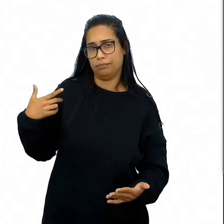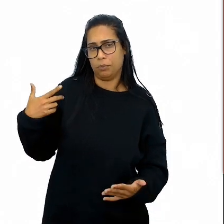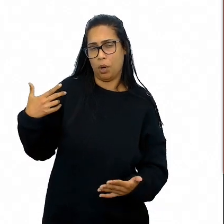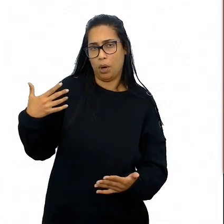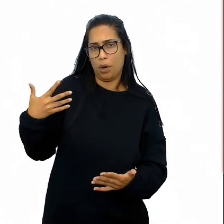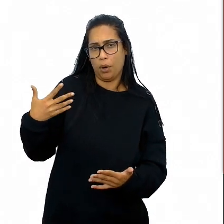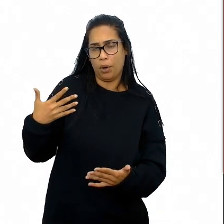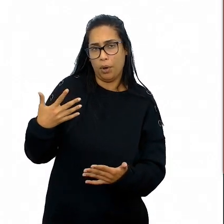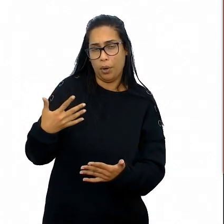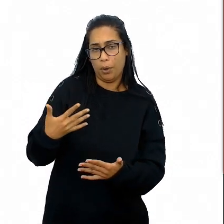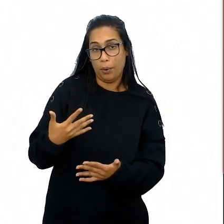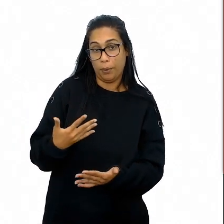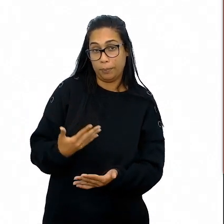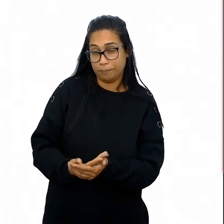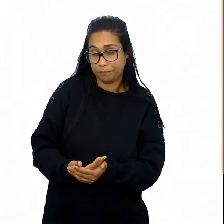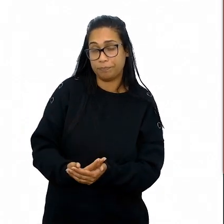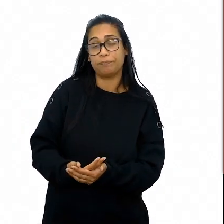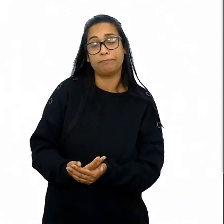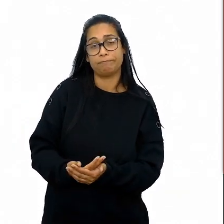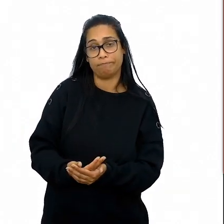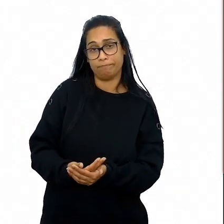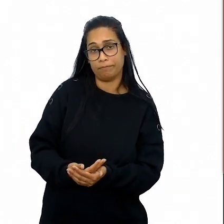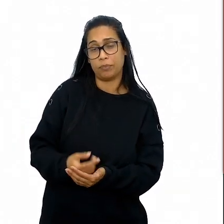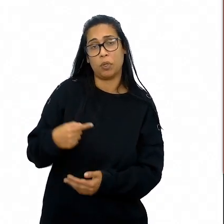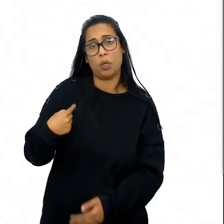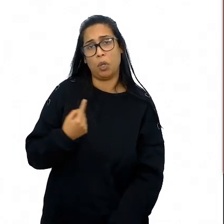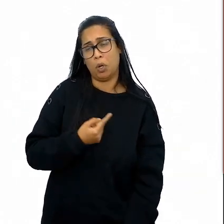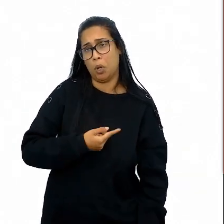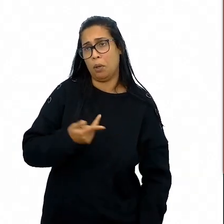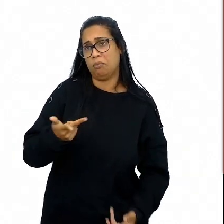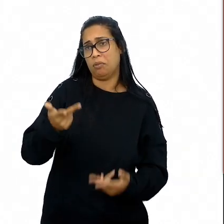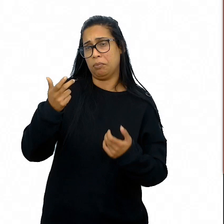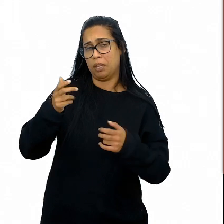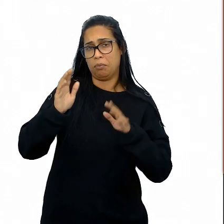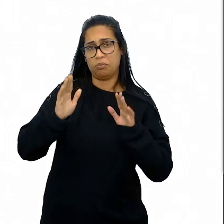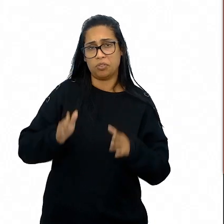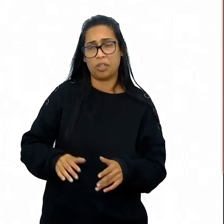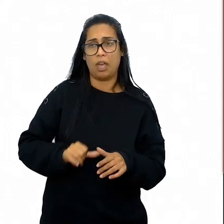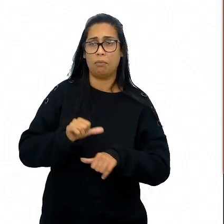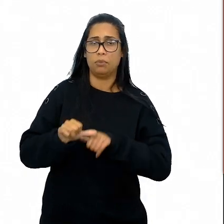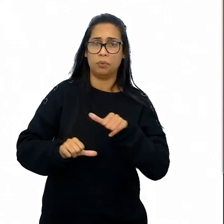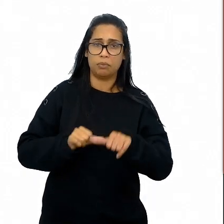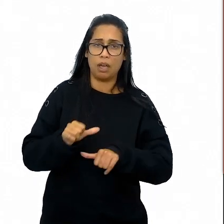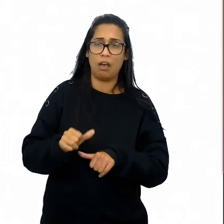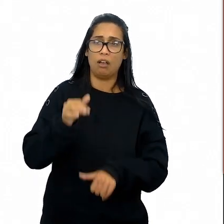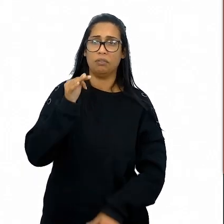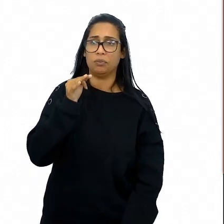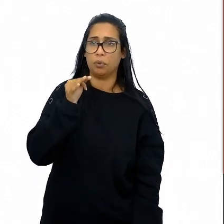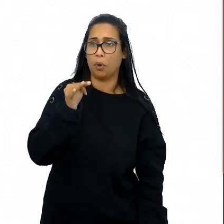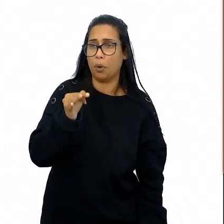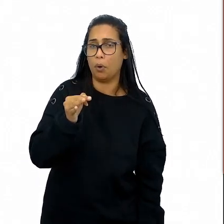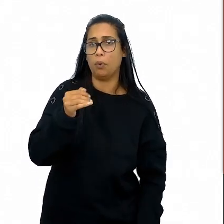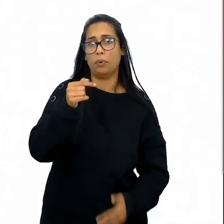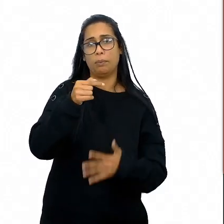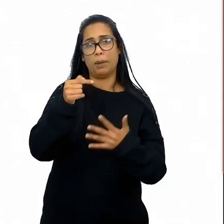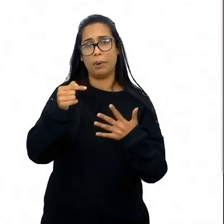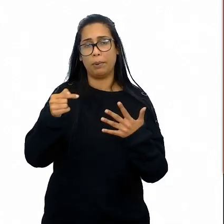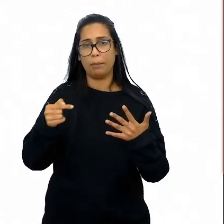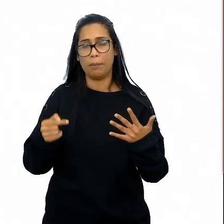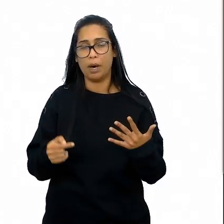cá né o a gente vem passando por várias transformações por várias